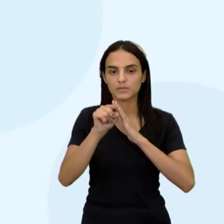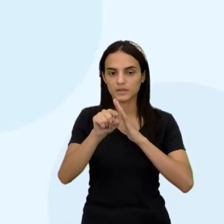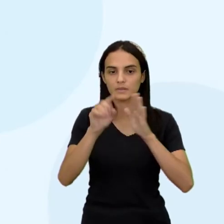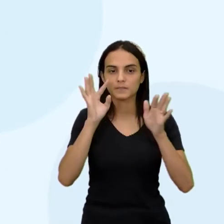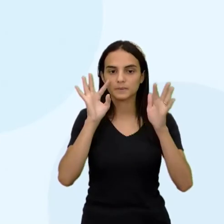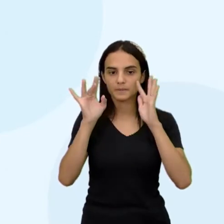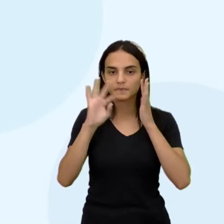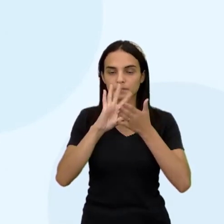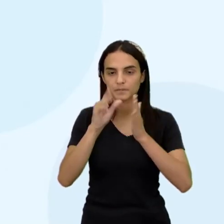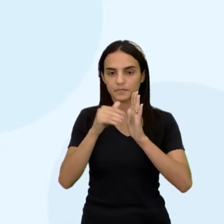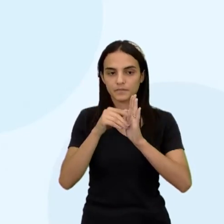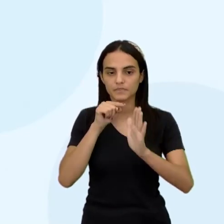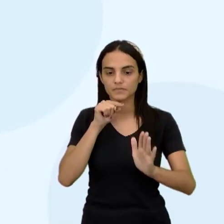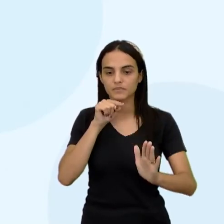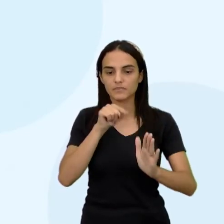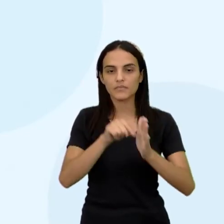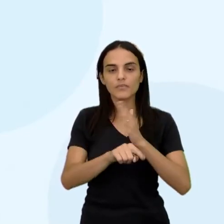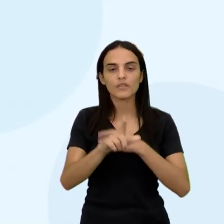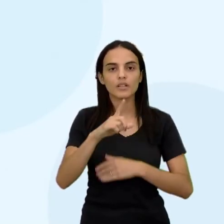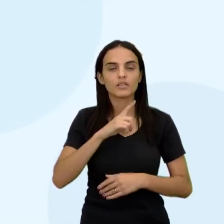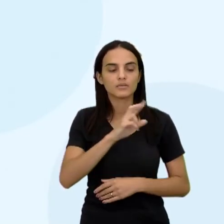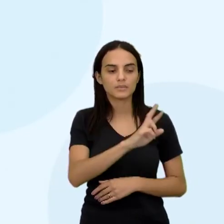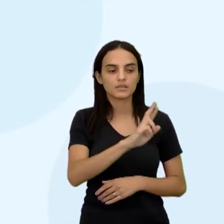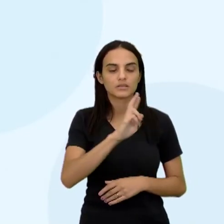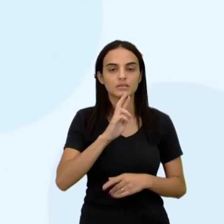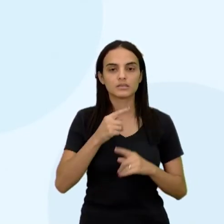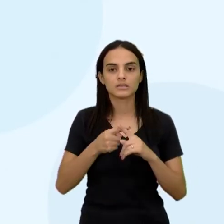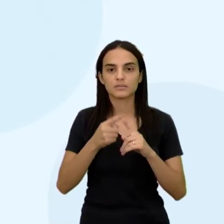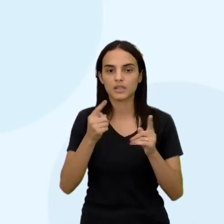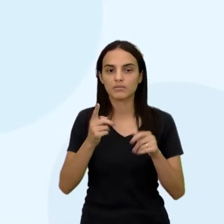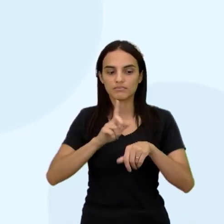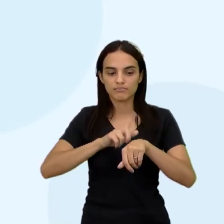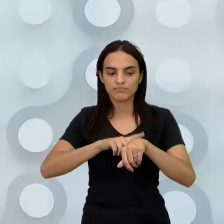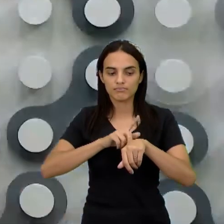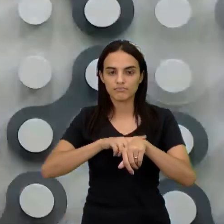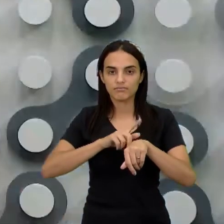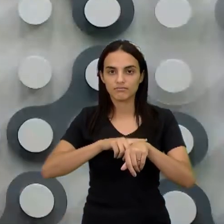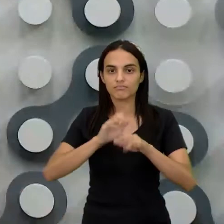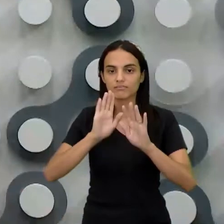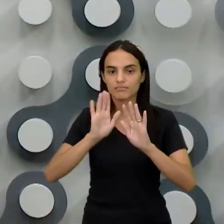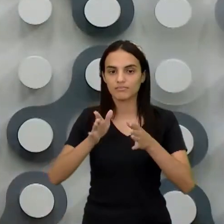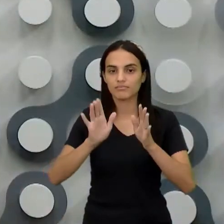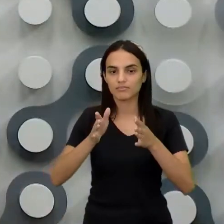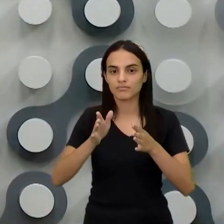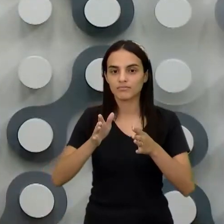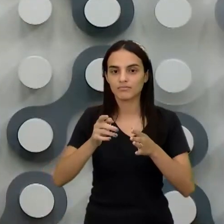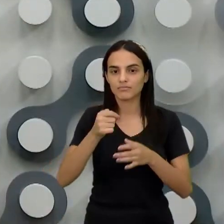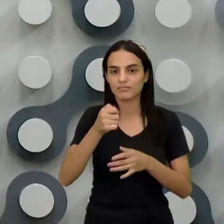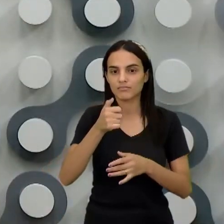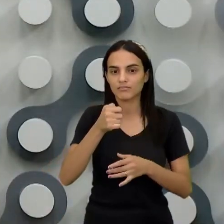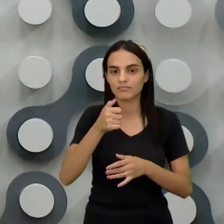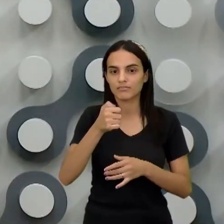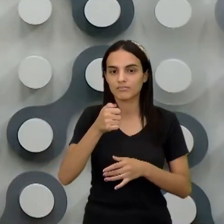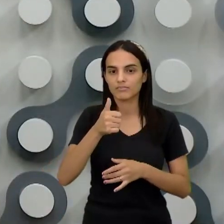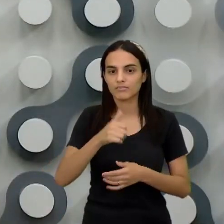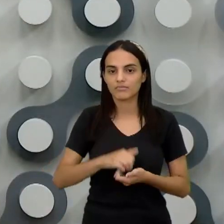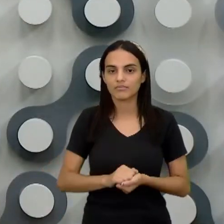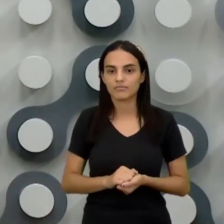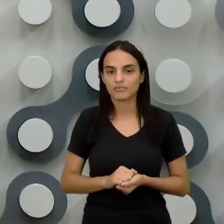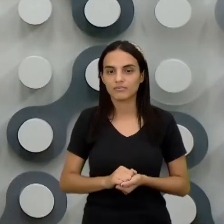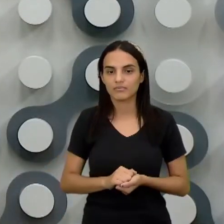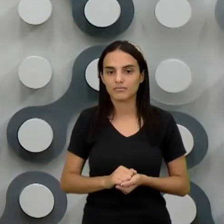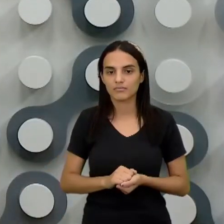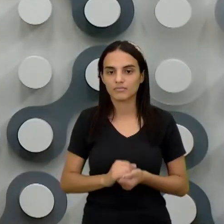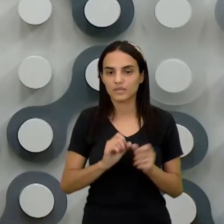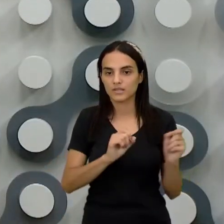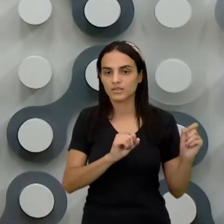Todas as perguntas aí, elas têm respostas, mas o nosso cronômetro já ficou doido aqui, ele está correndo. Só vou colocar aí